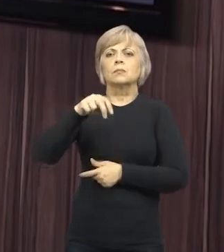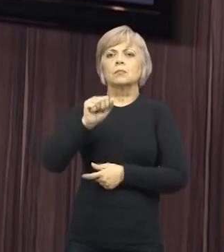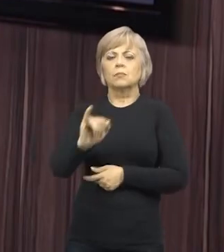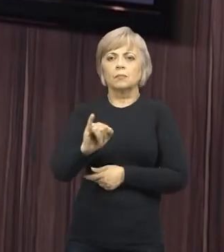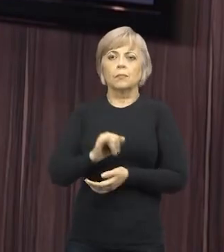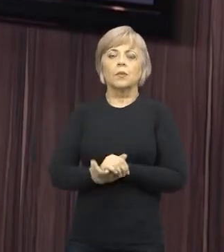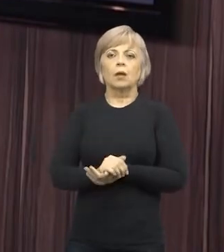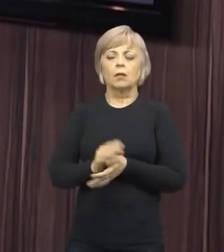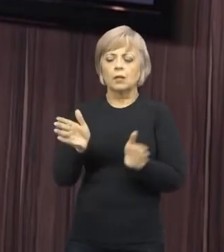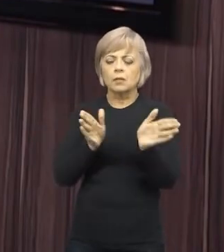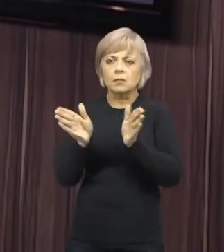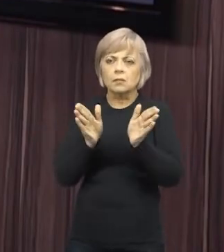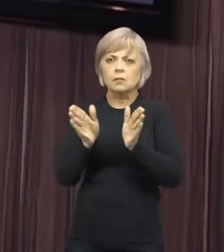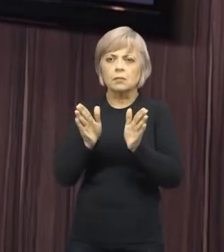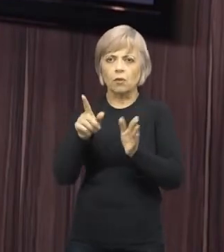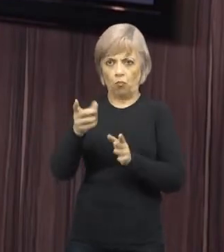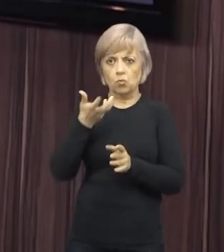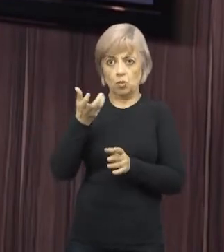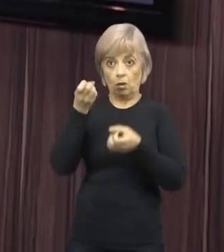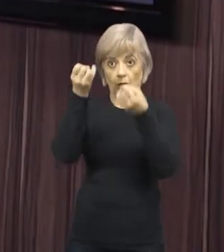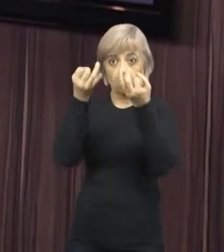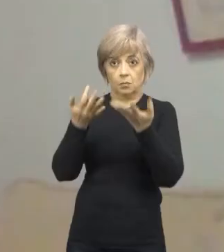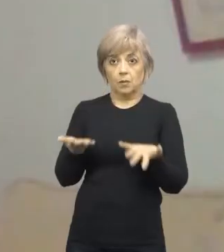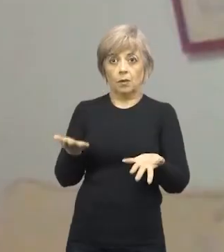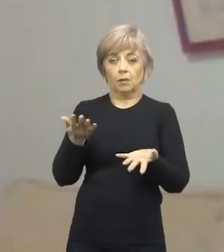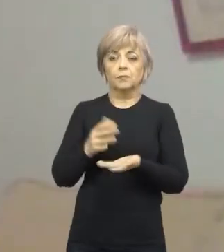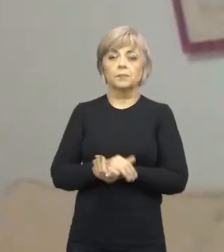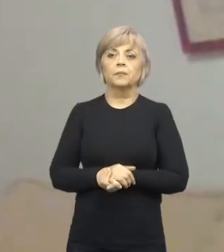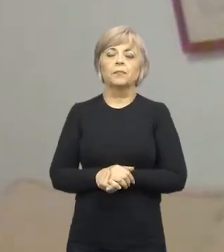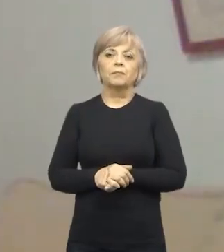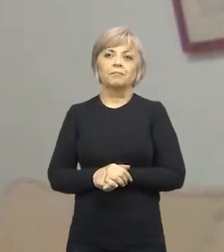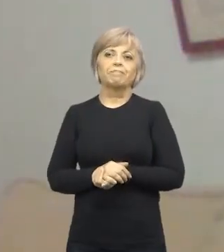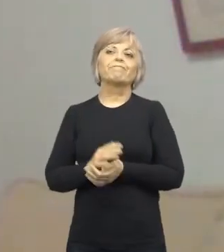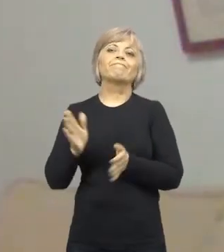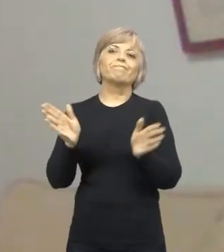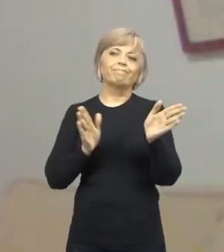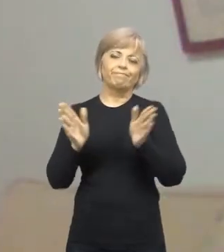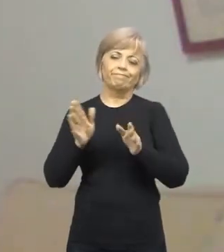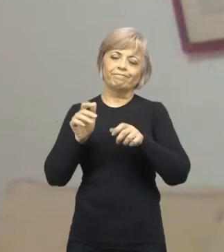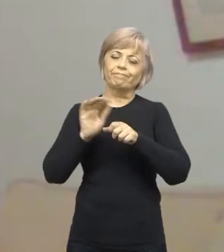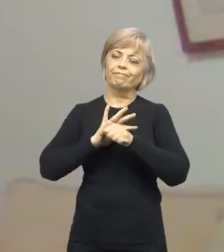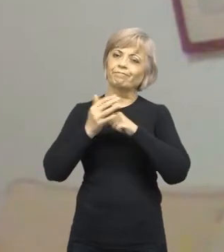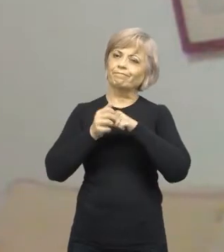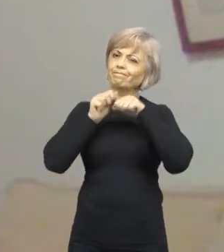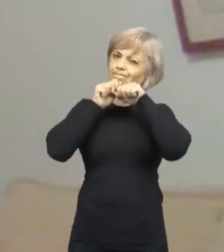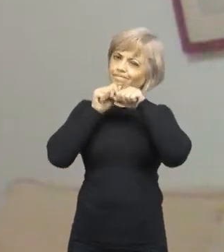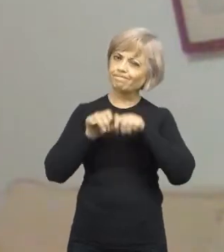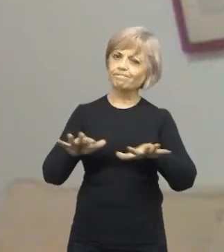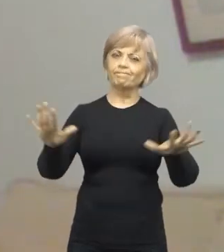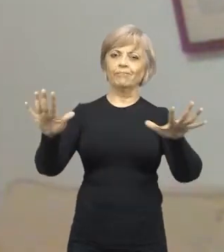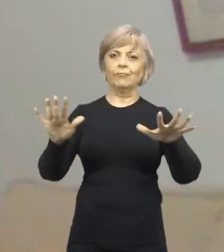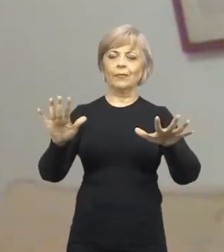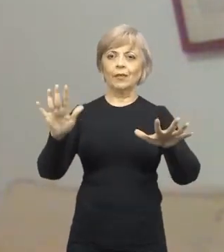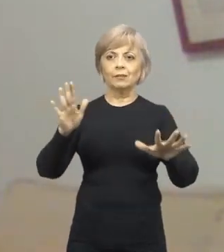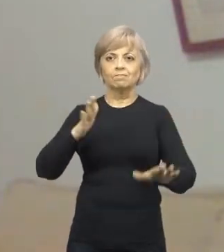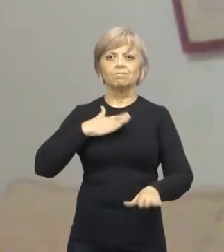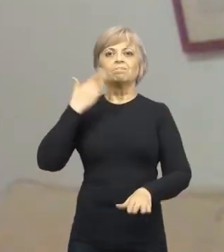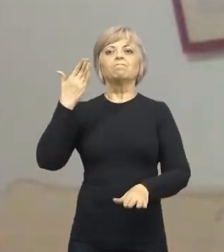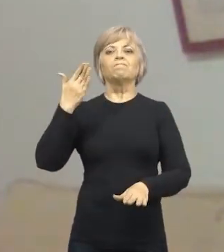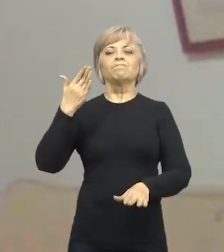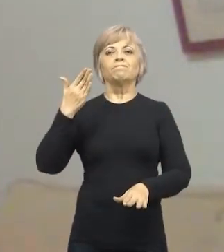da pandemia? Existe alguma coisa que a senhora gostaria de destacar? A pandemia nos pegou a todos